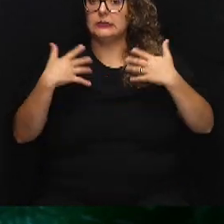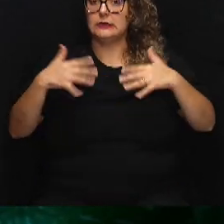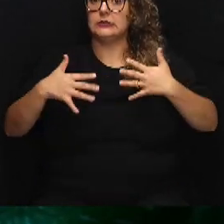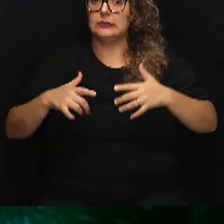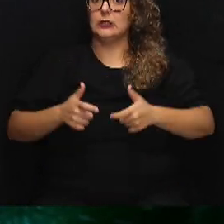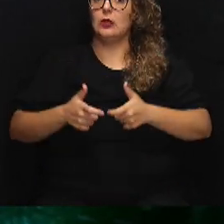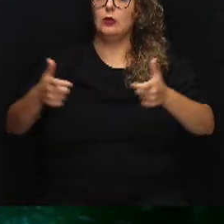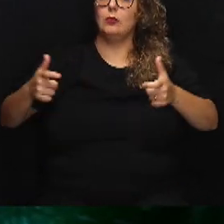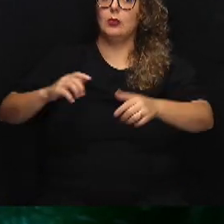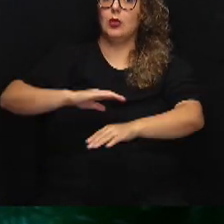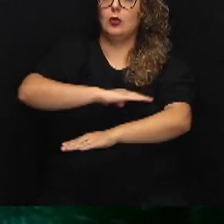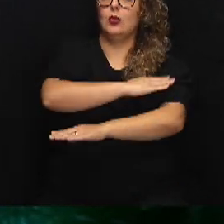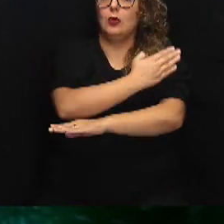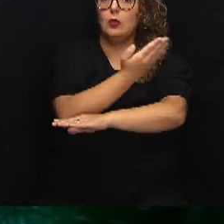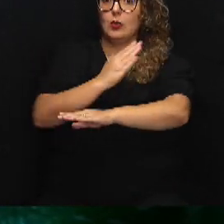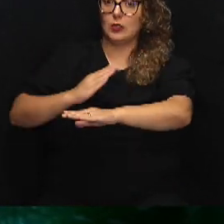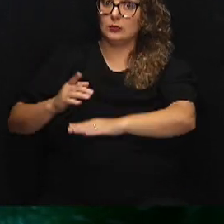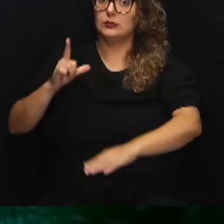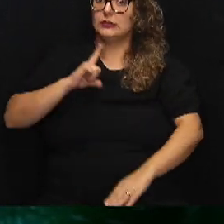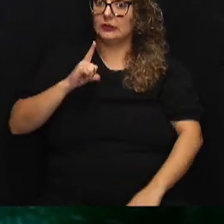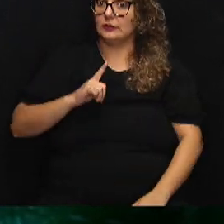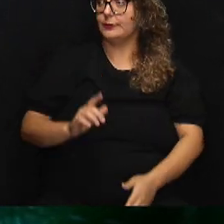maior tubarão que já existiu.